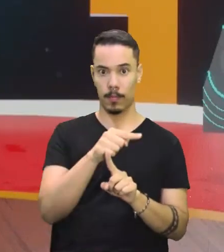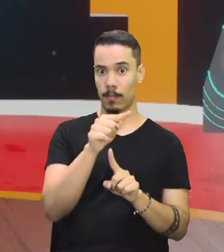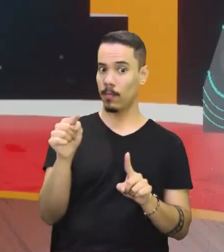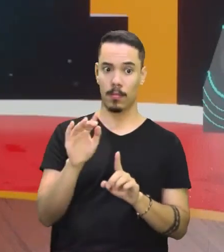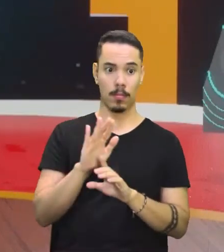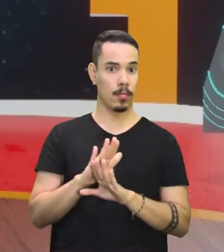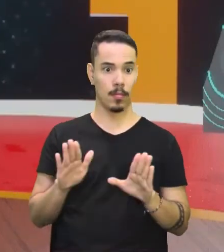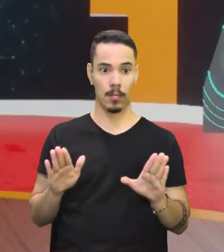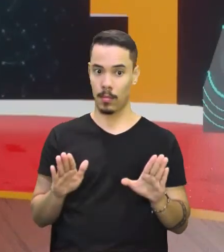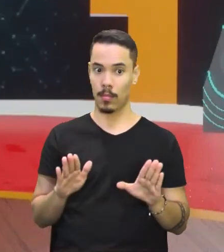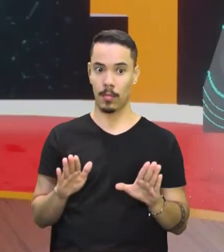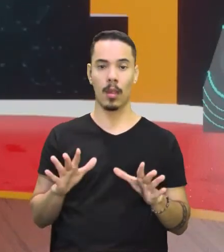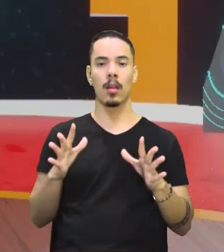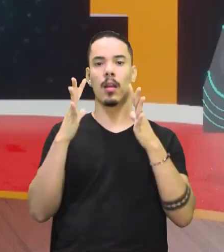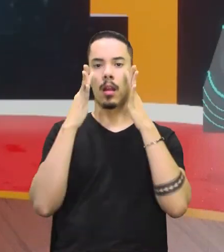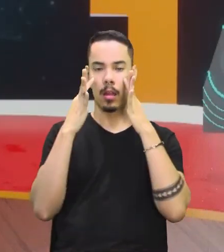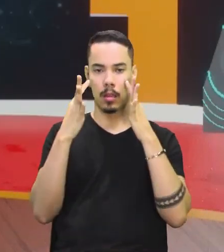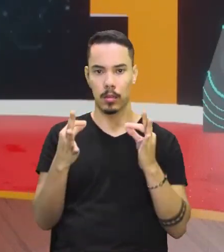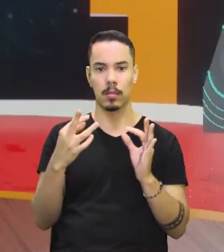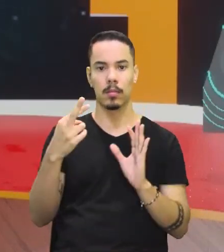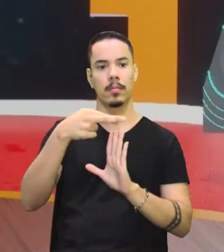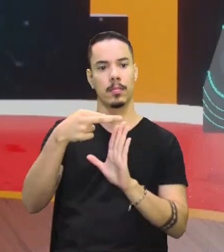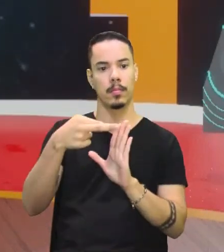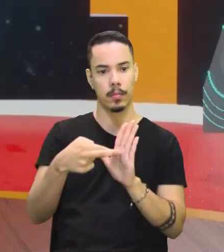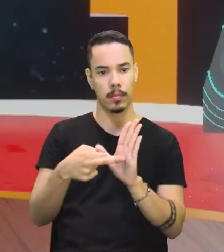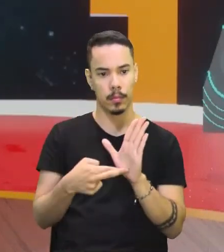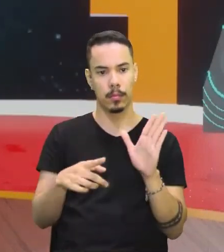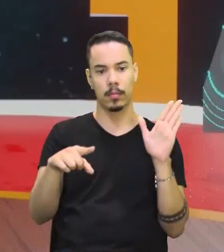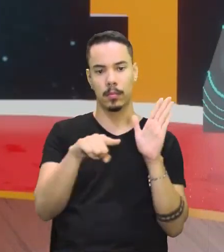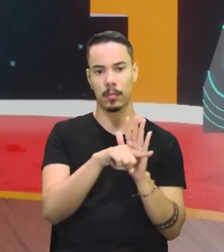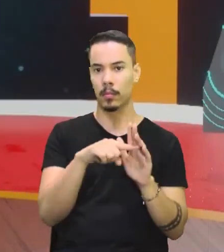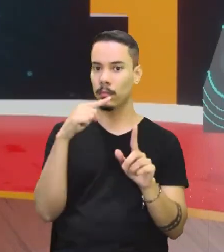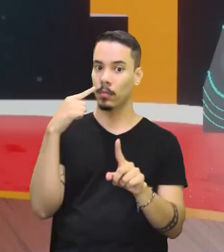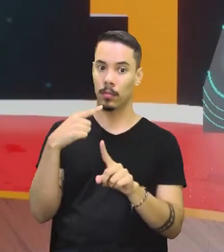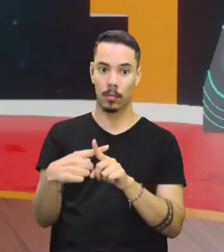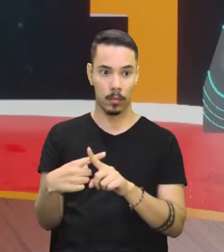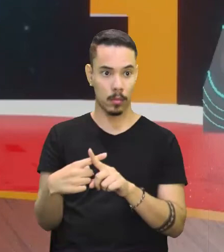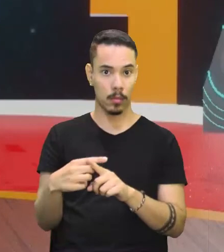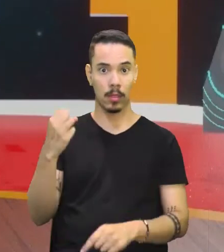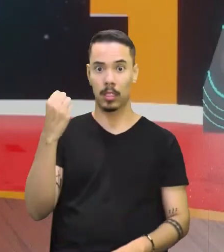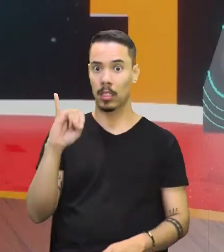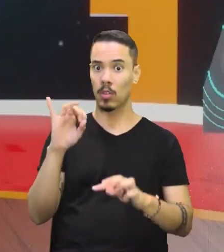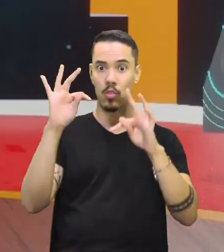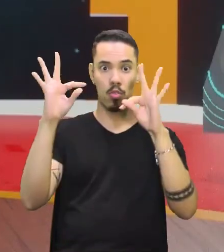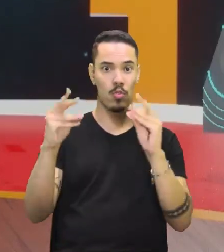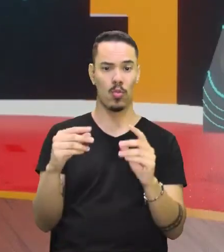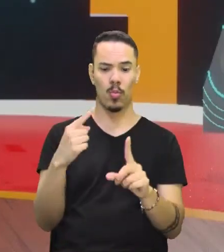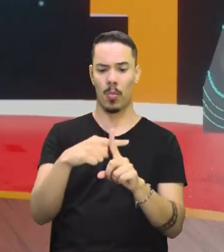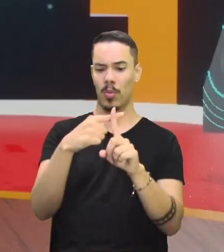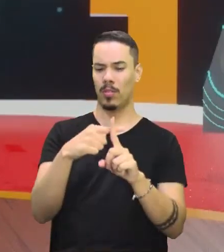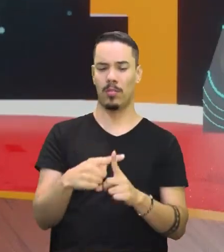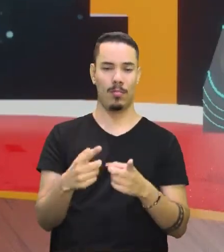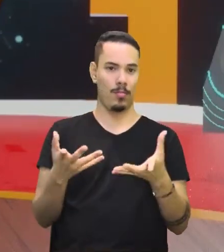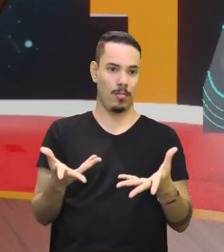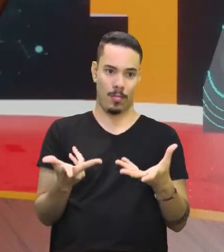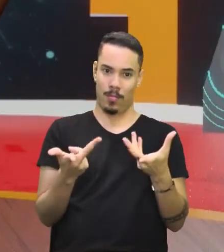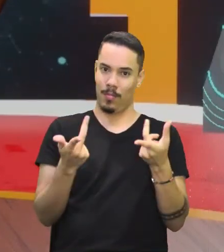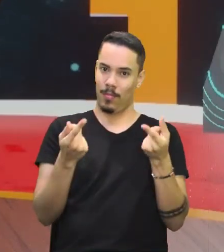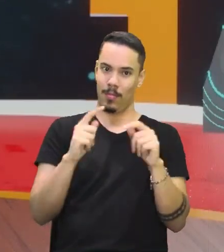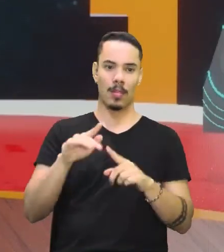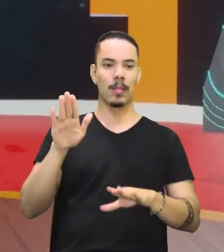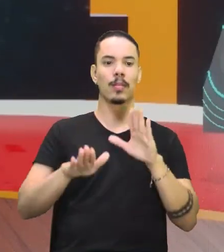soma. Com atenção às regras decinais. Perfeito. Se fosse tudo positivo, era uma maravilha, né? Mas às vezes temos a